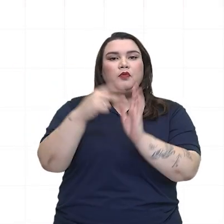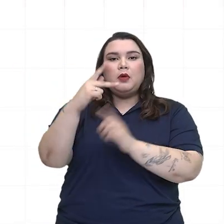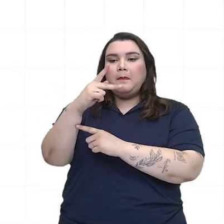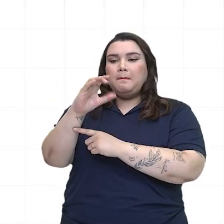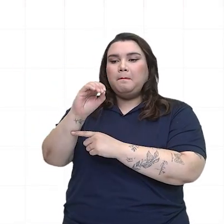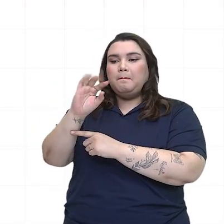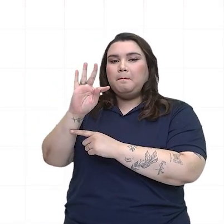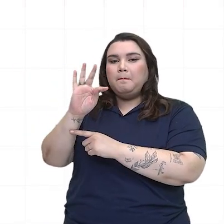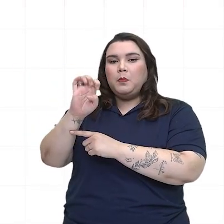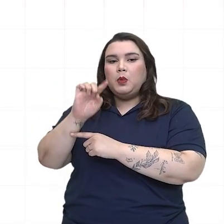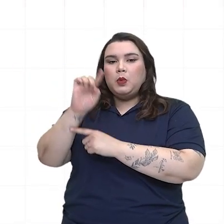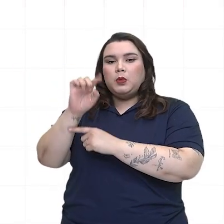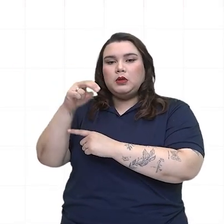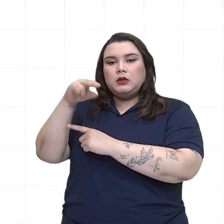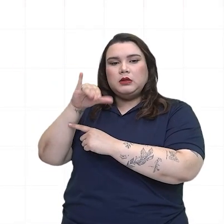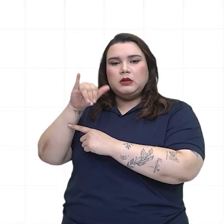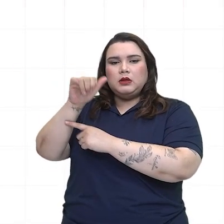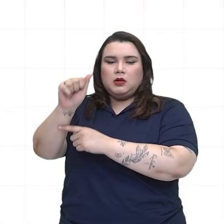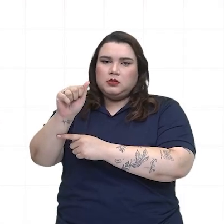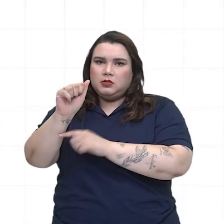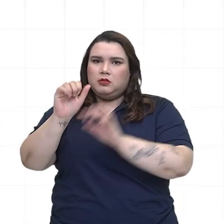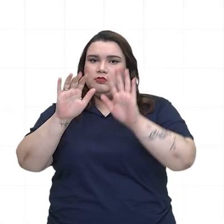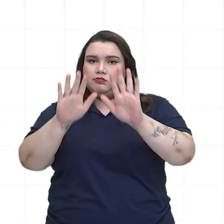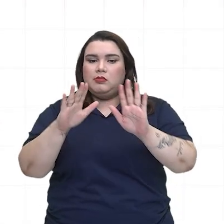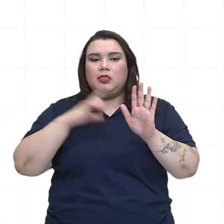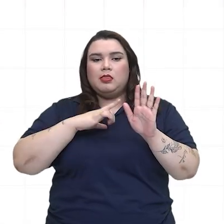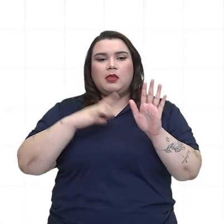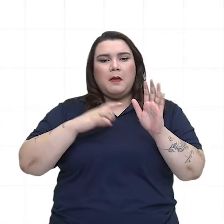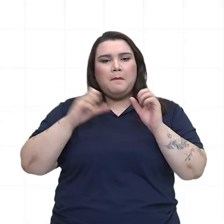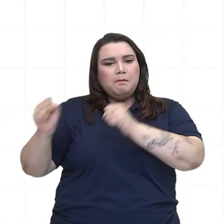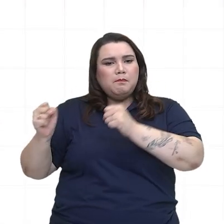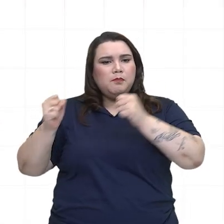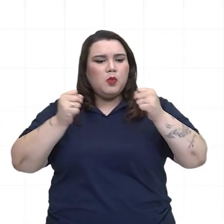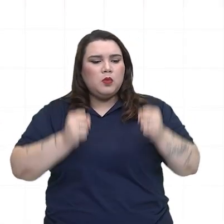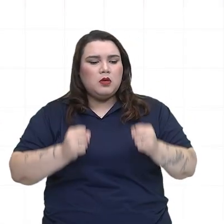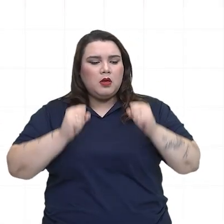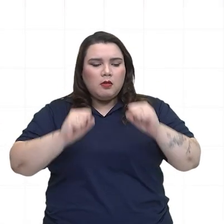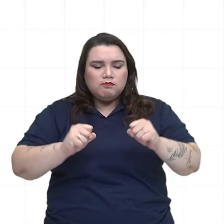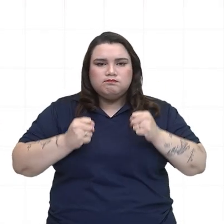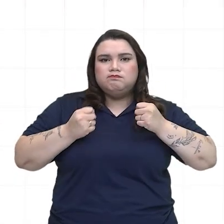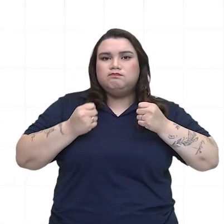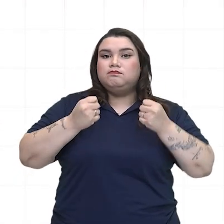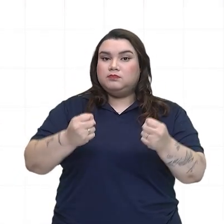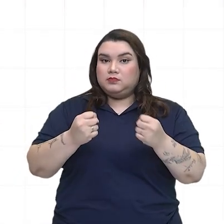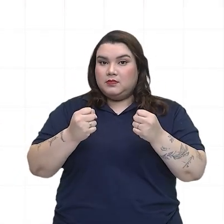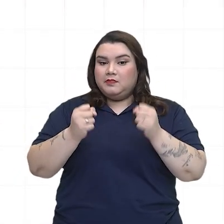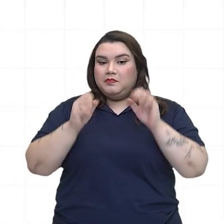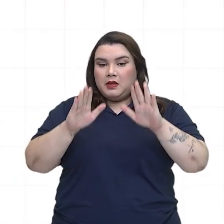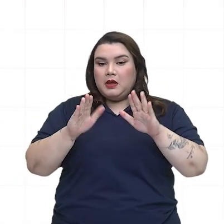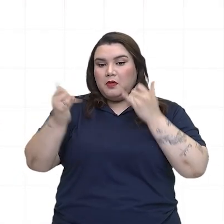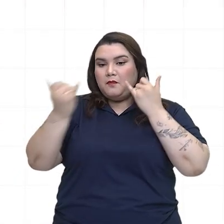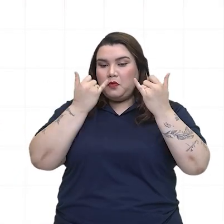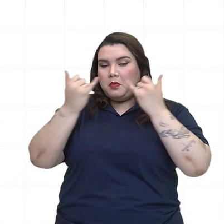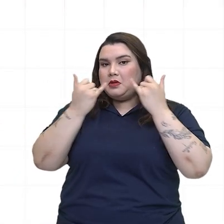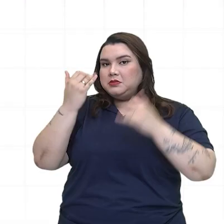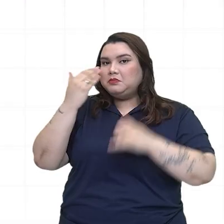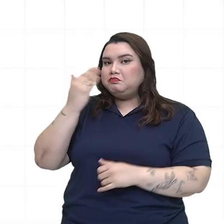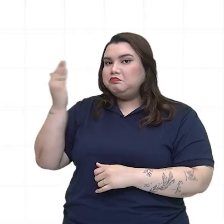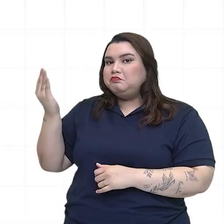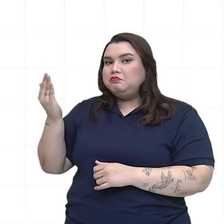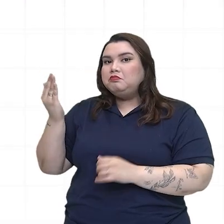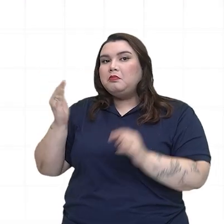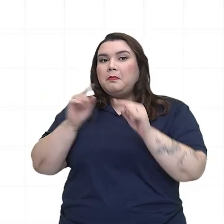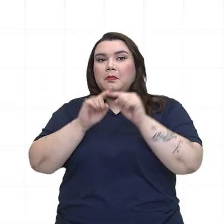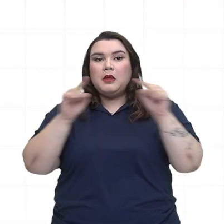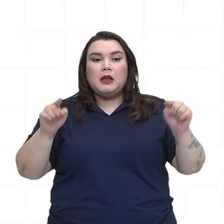aquilo que tem poder, força, vigor e importância, de acordo aqui com a nossa fonte. Na matemática,